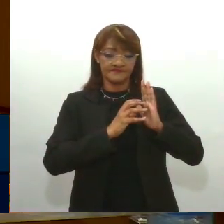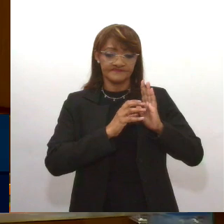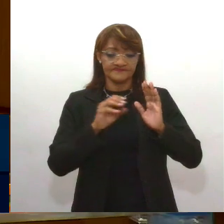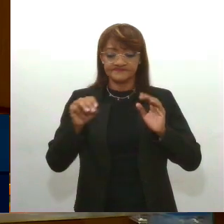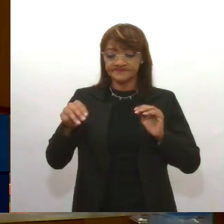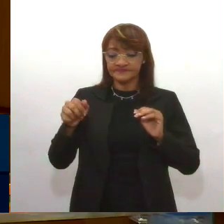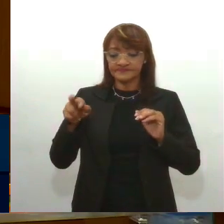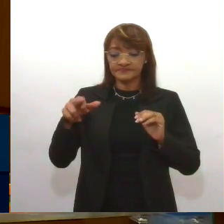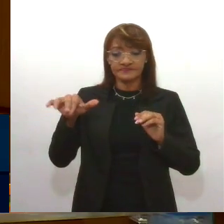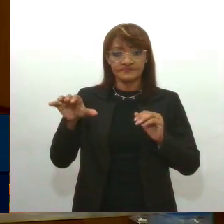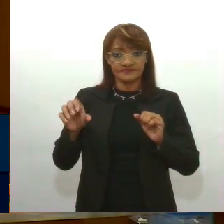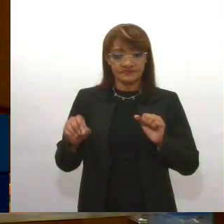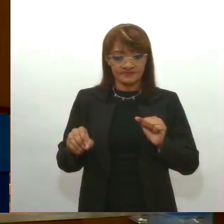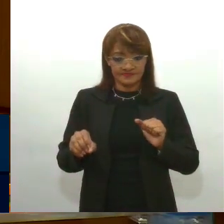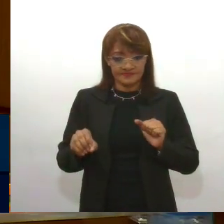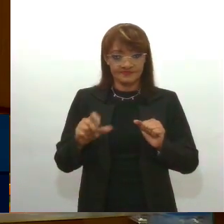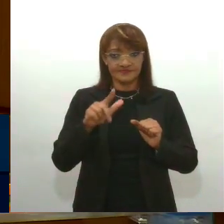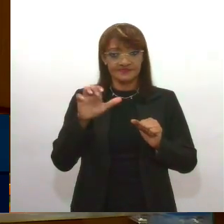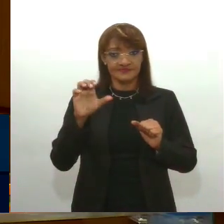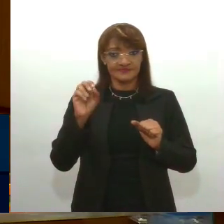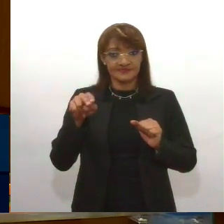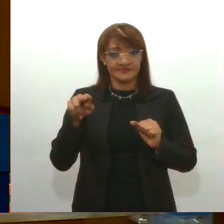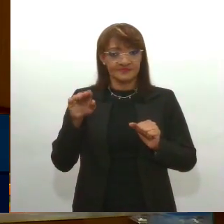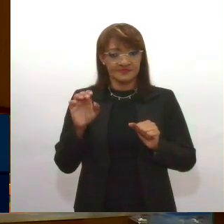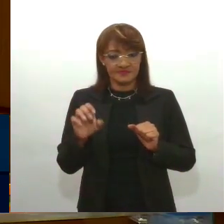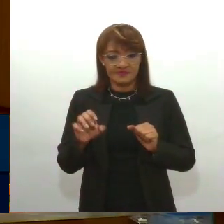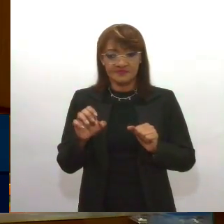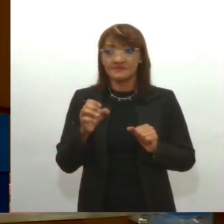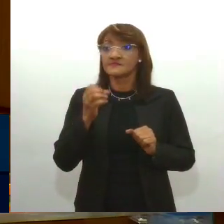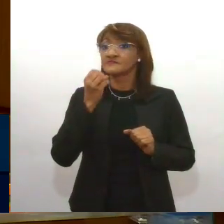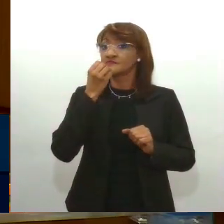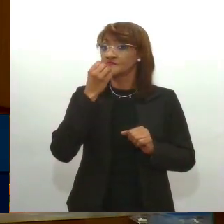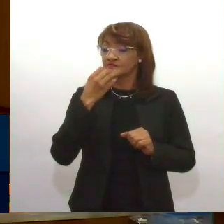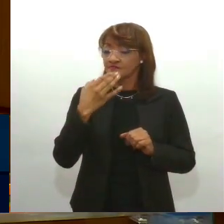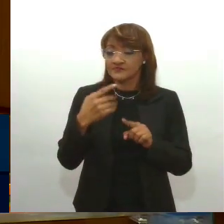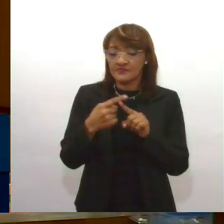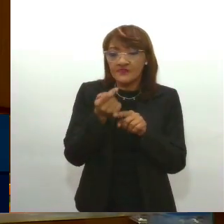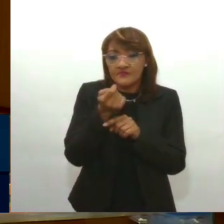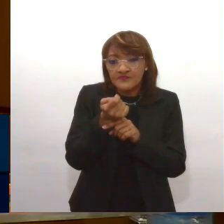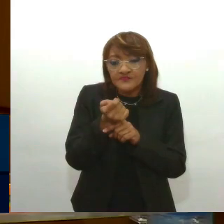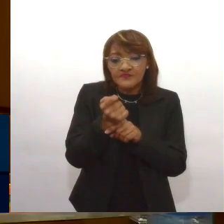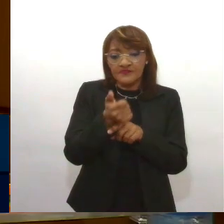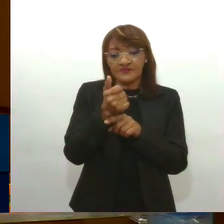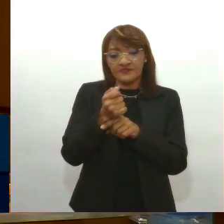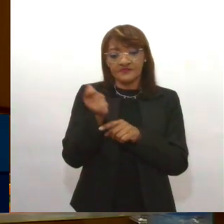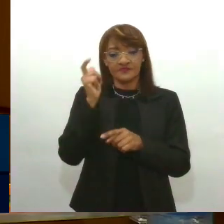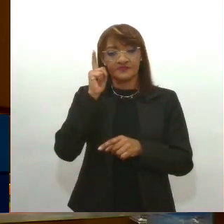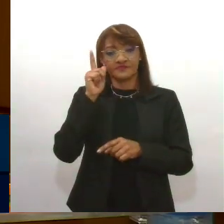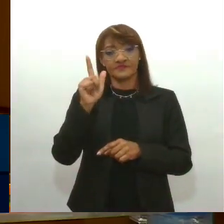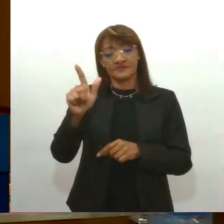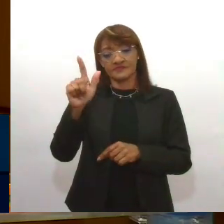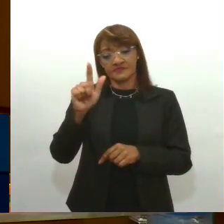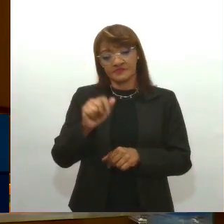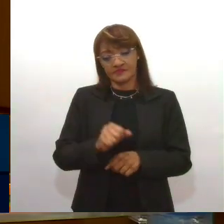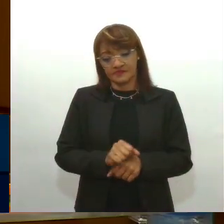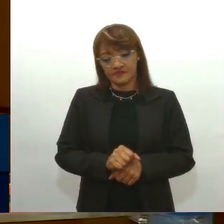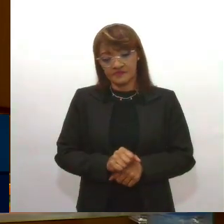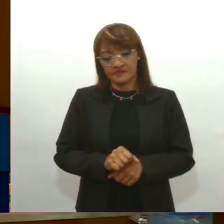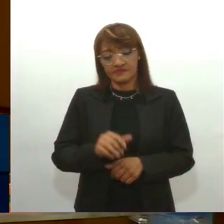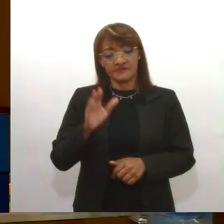votação bem expressiva por pouco na acabou sendo eleito levando aí uma